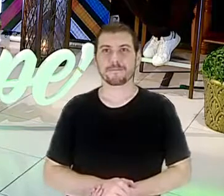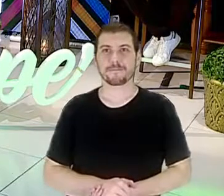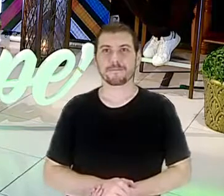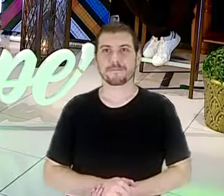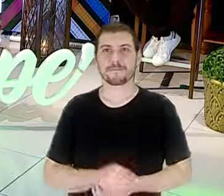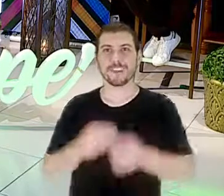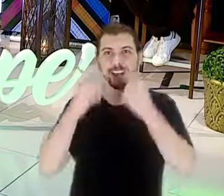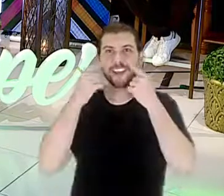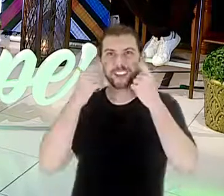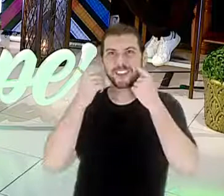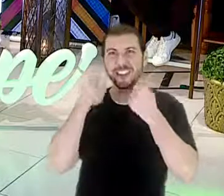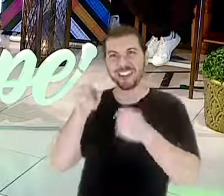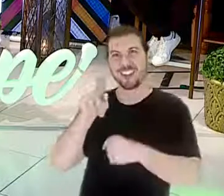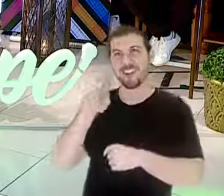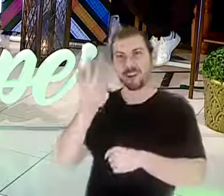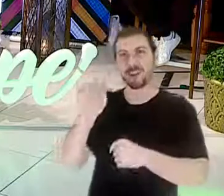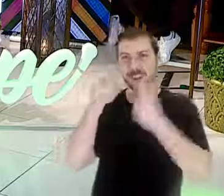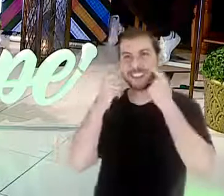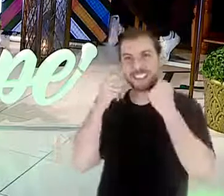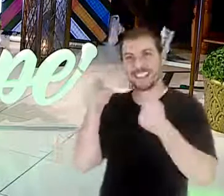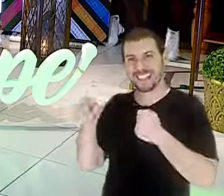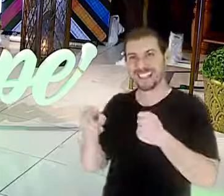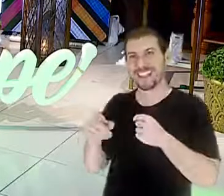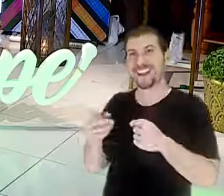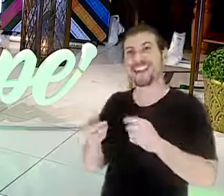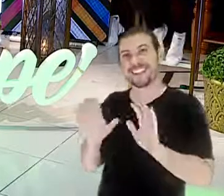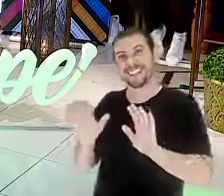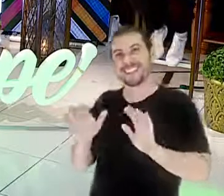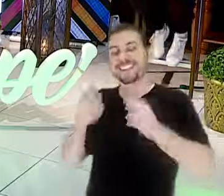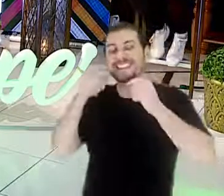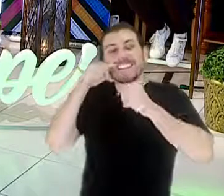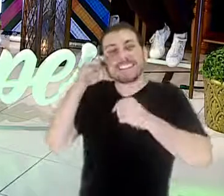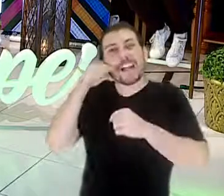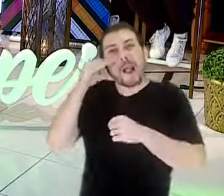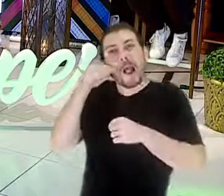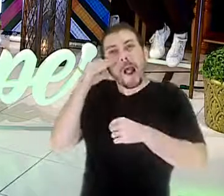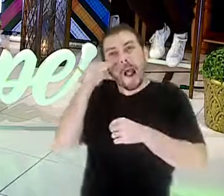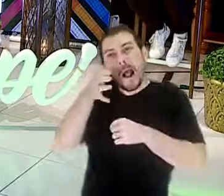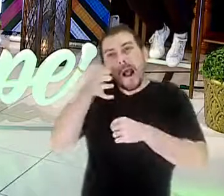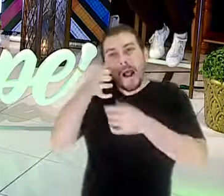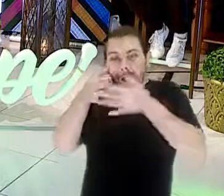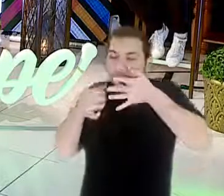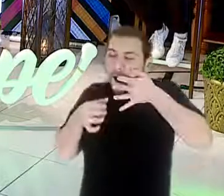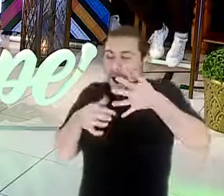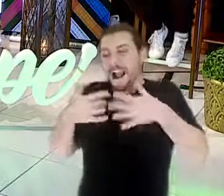Guto. É de chorar isso, não sei. Ora, não.